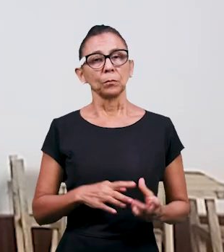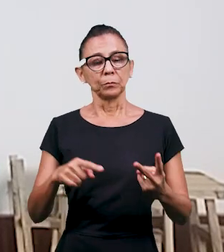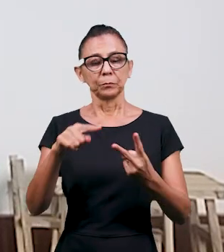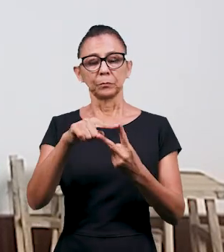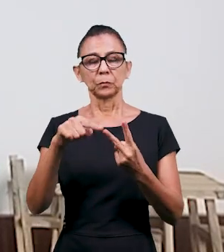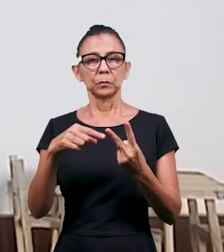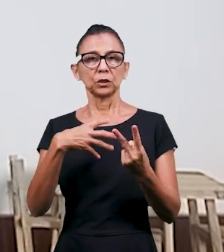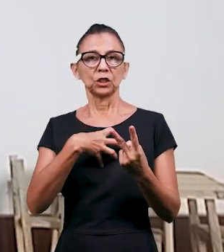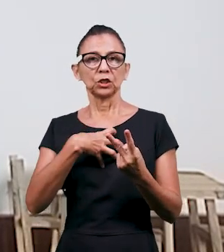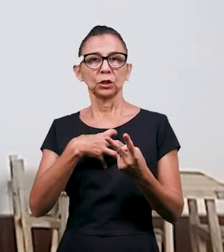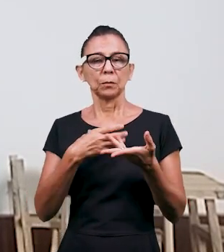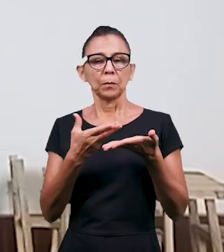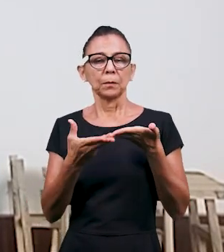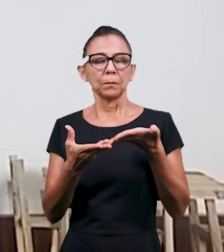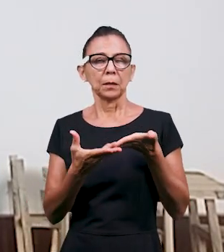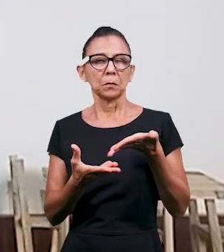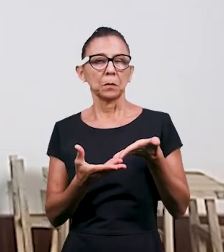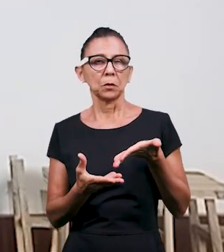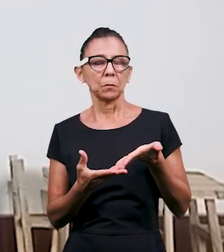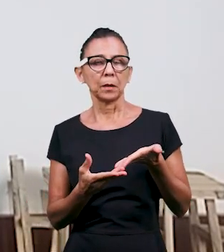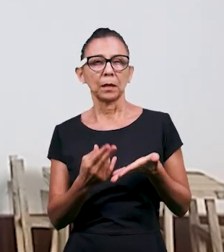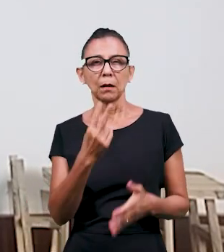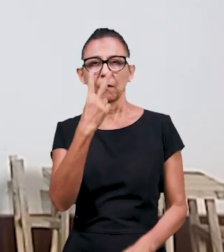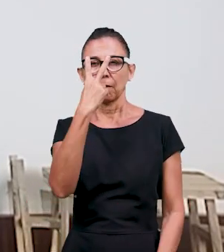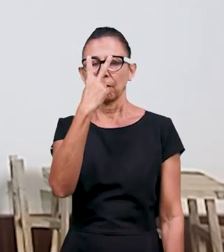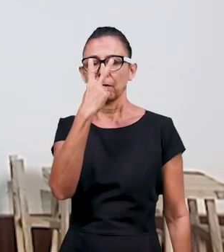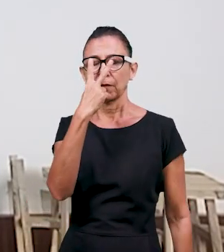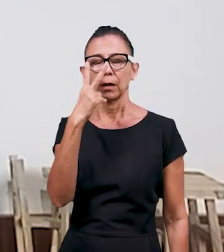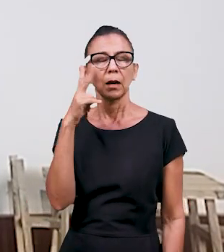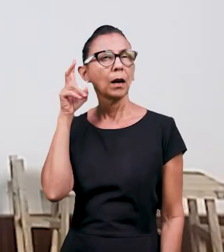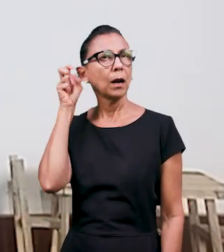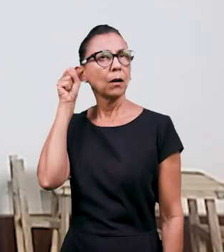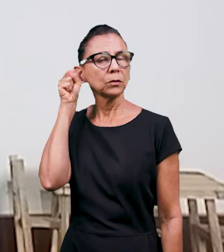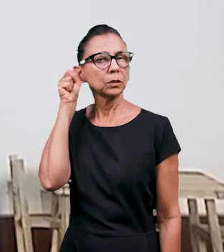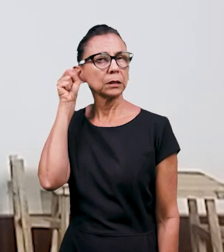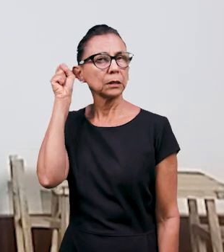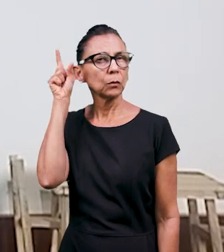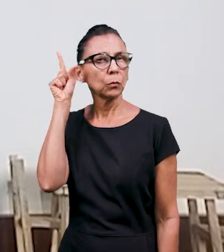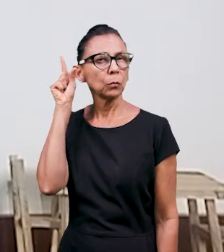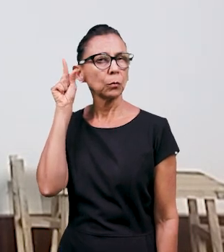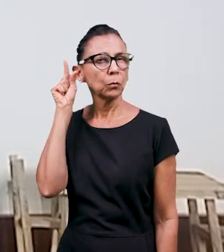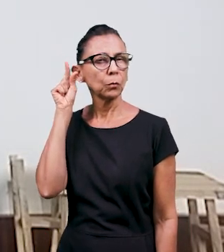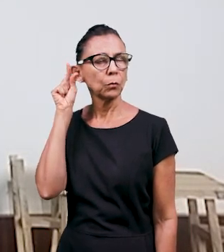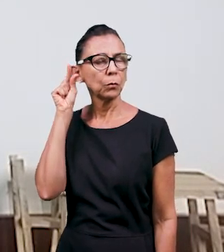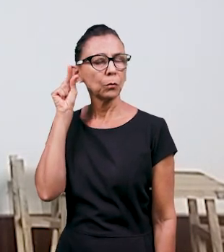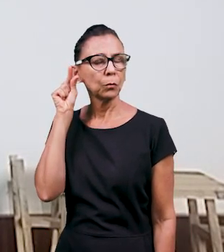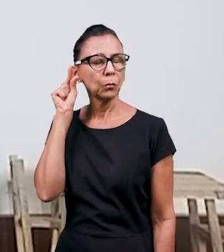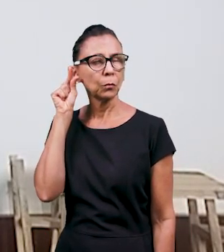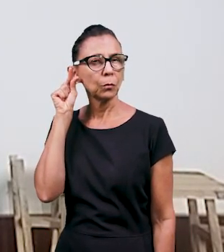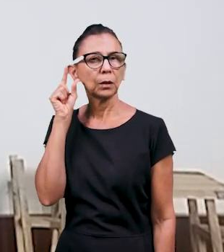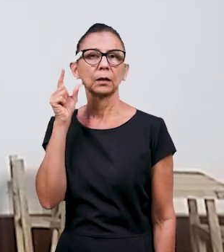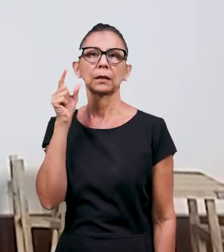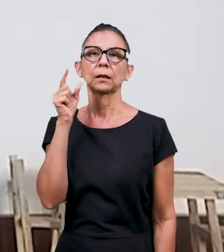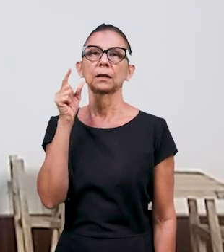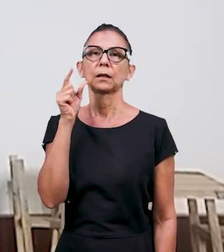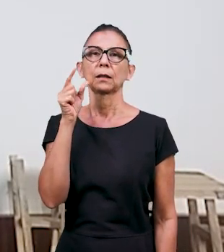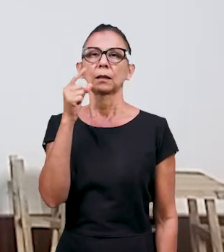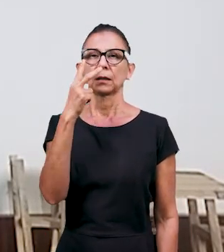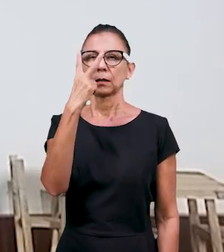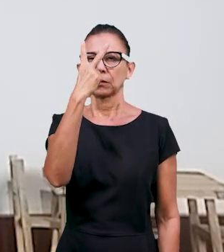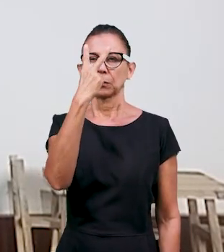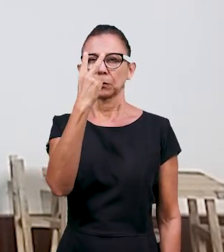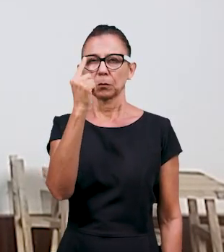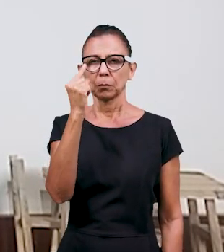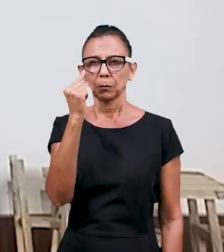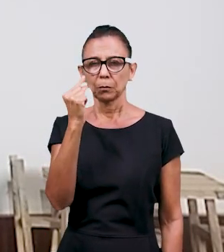dois sentidos. Então, essa pessoa ela não tem a visão e a audição. Então, essa perda concomitante, ela é diferente do que